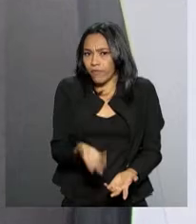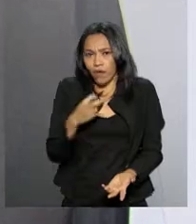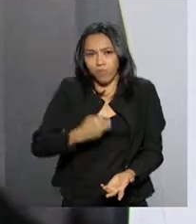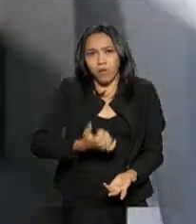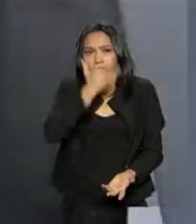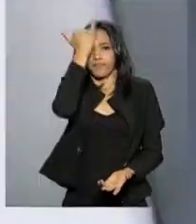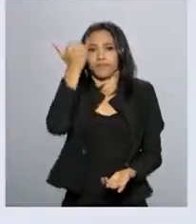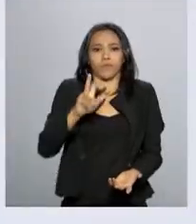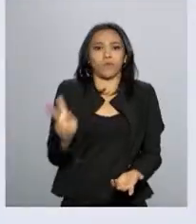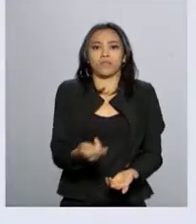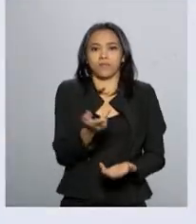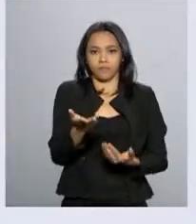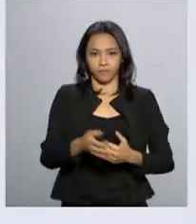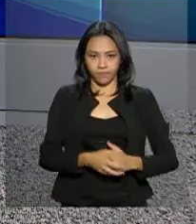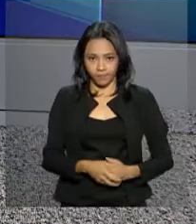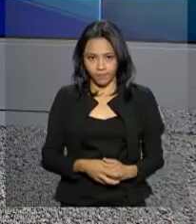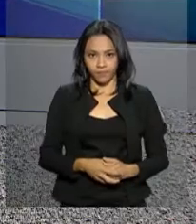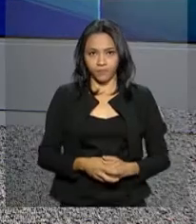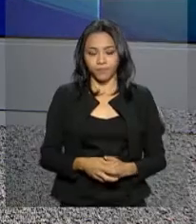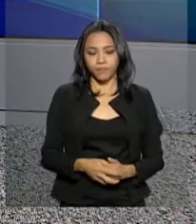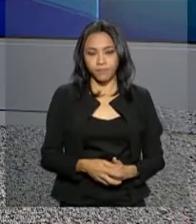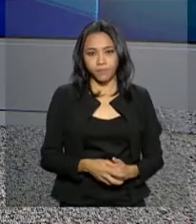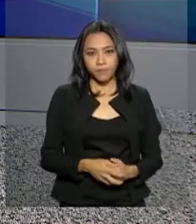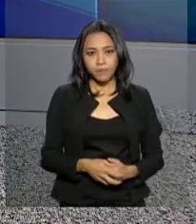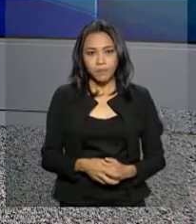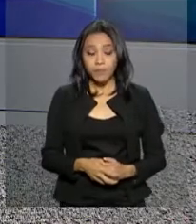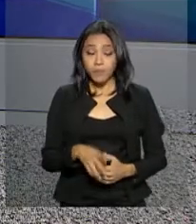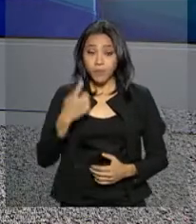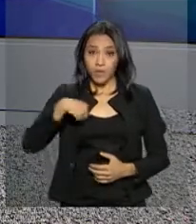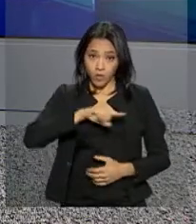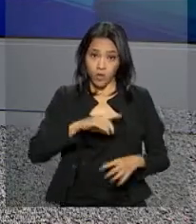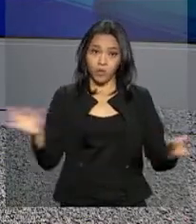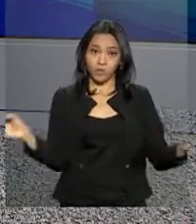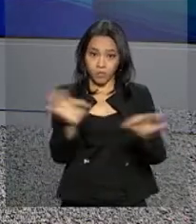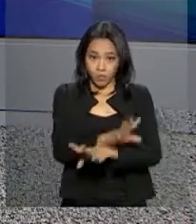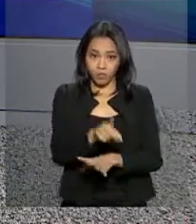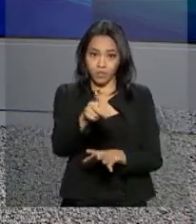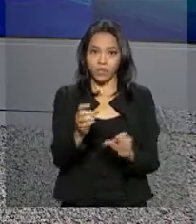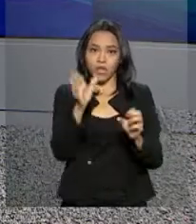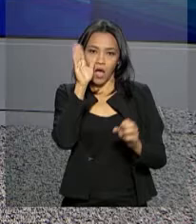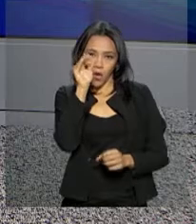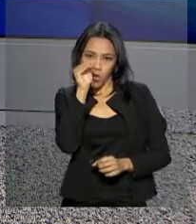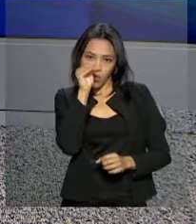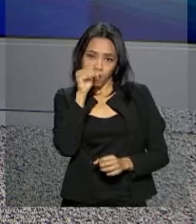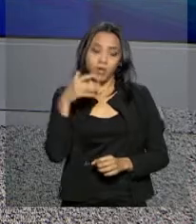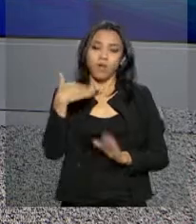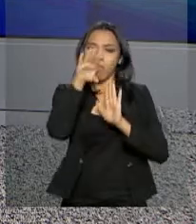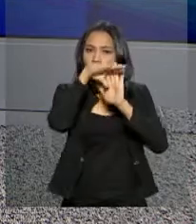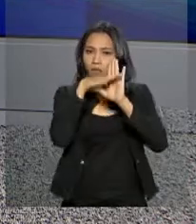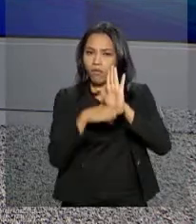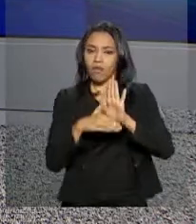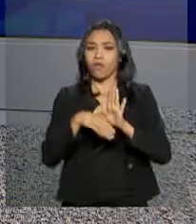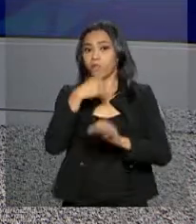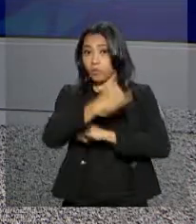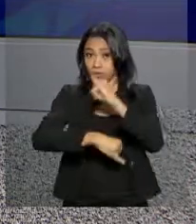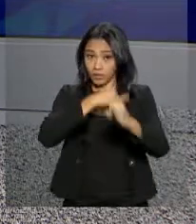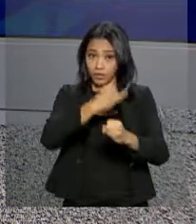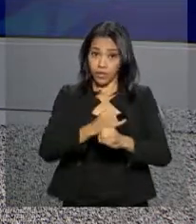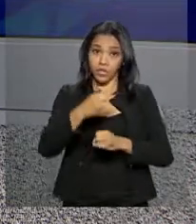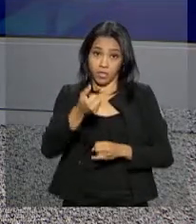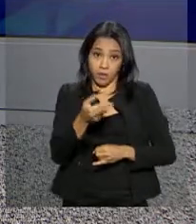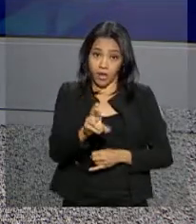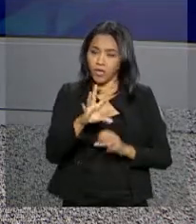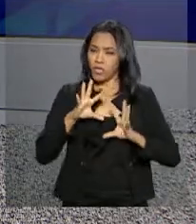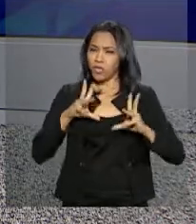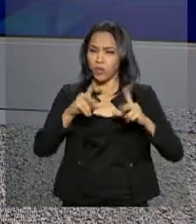acidente nós ficamos por aqui você acompanha nossa programação ao vivo pelo site da npr e